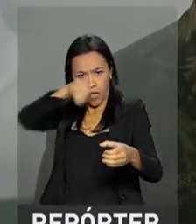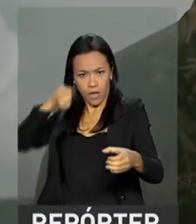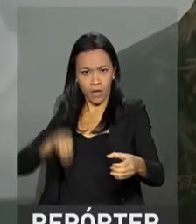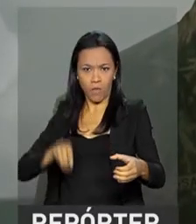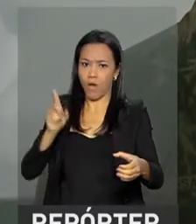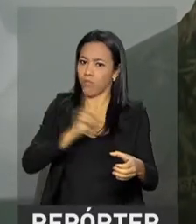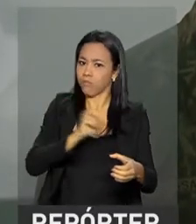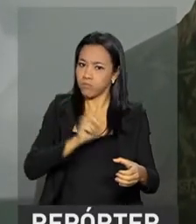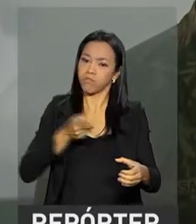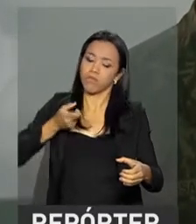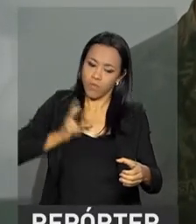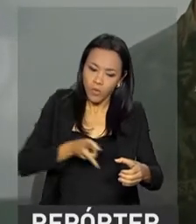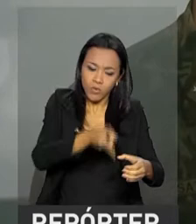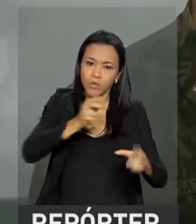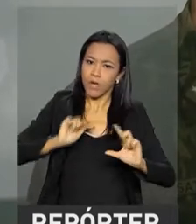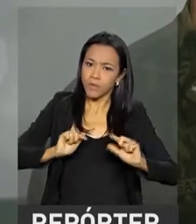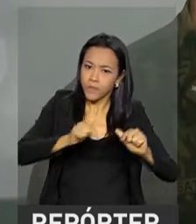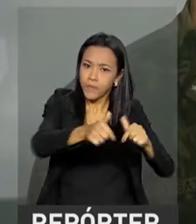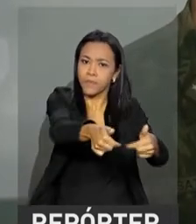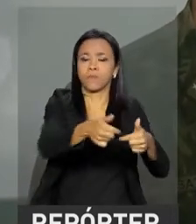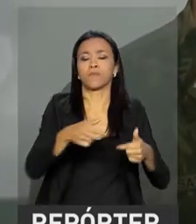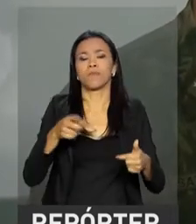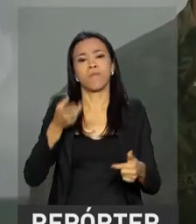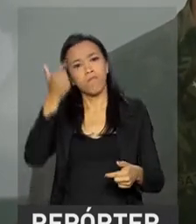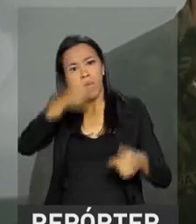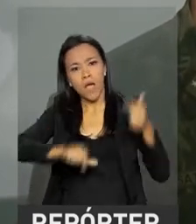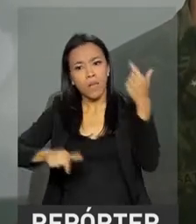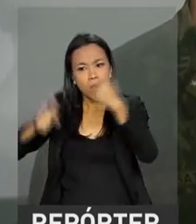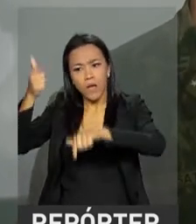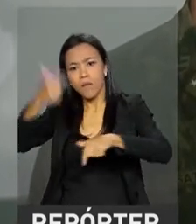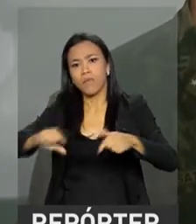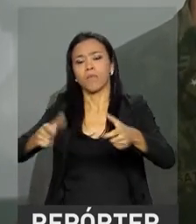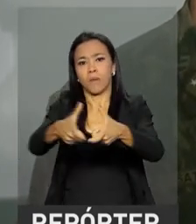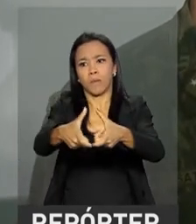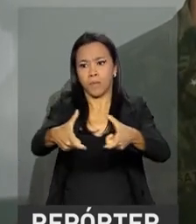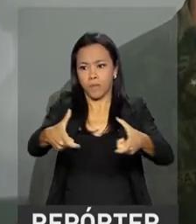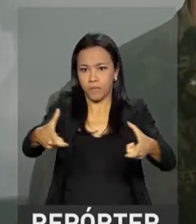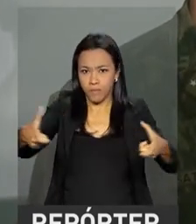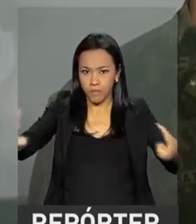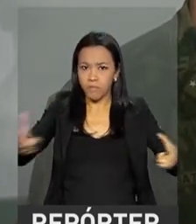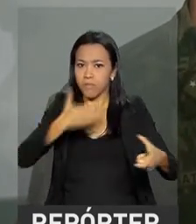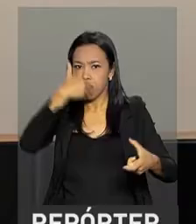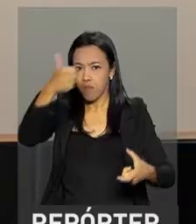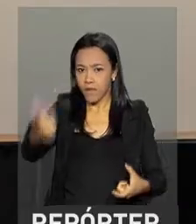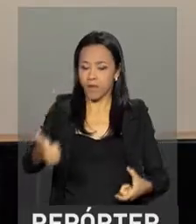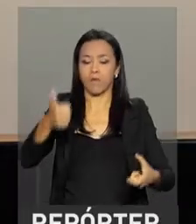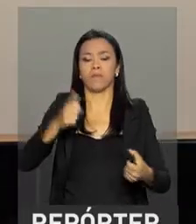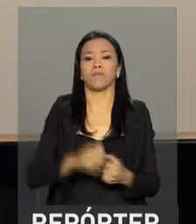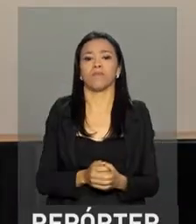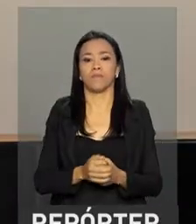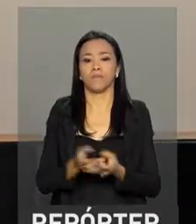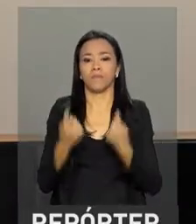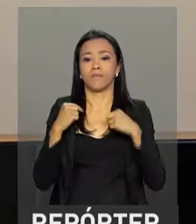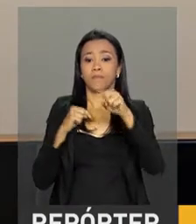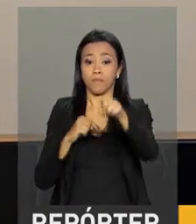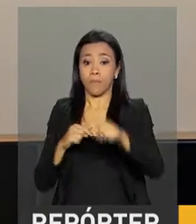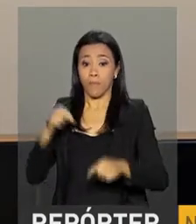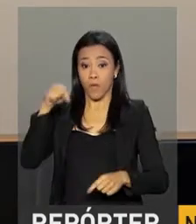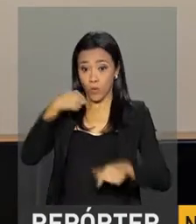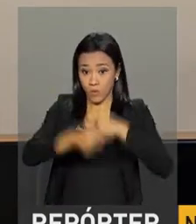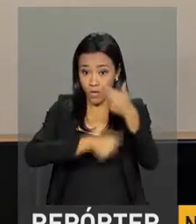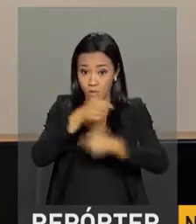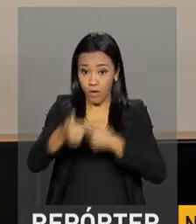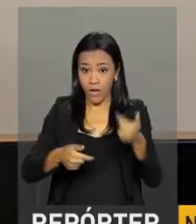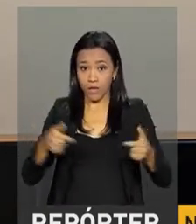cada vez mais nós estaremos fazendo operações mais abrangentes e com melhores resultados. A operação integrada aqui no Rio